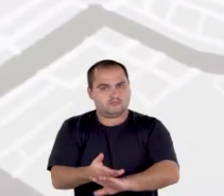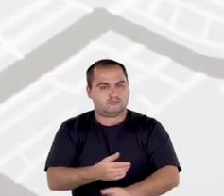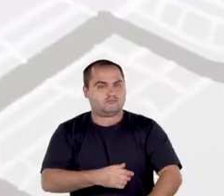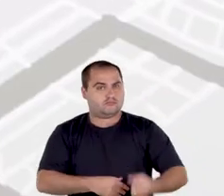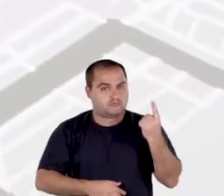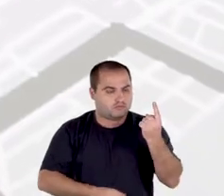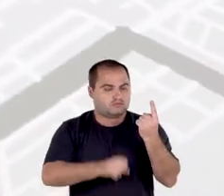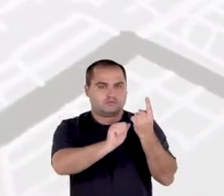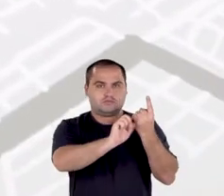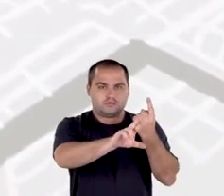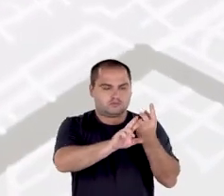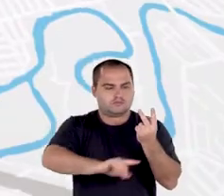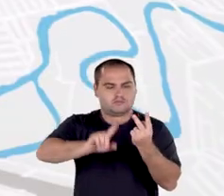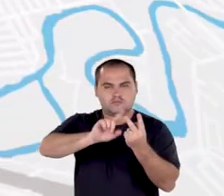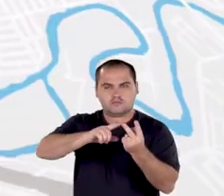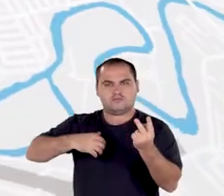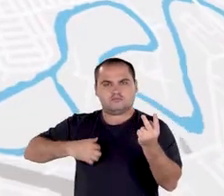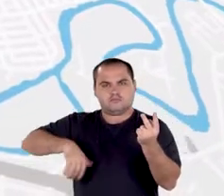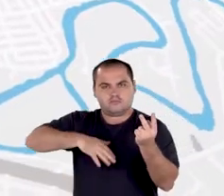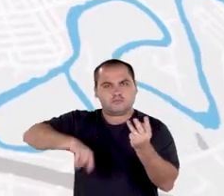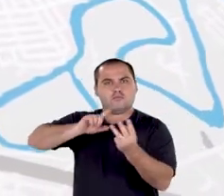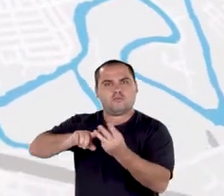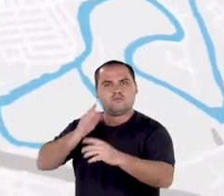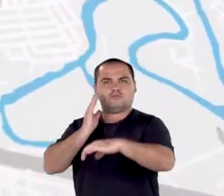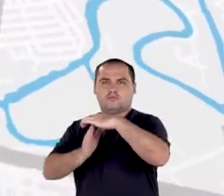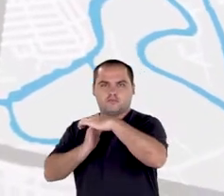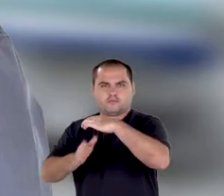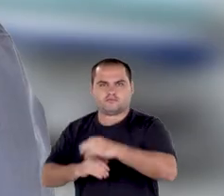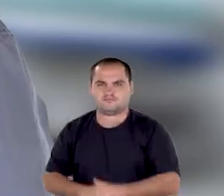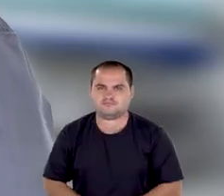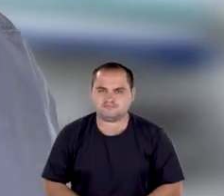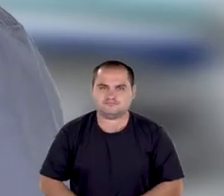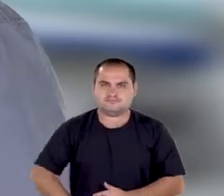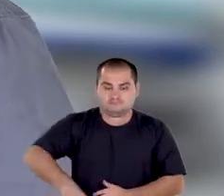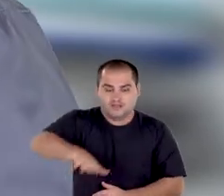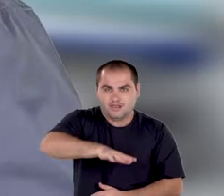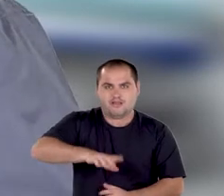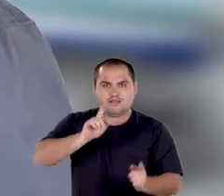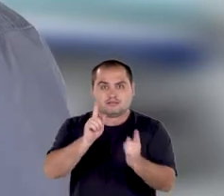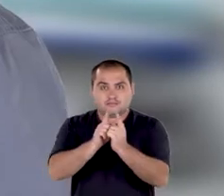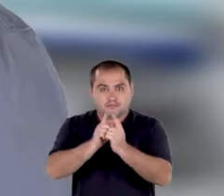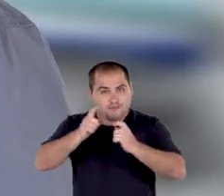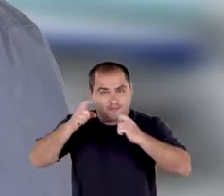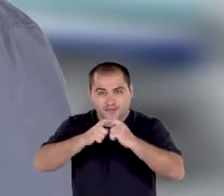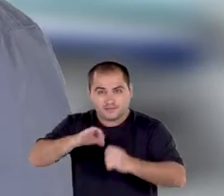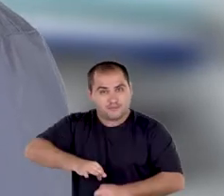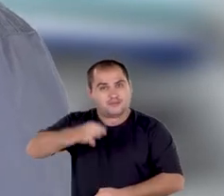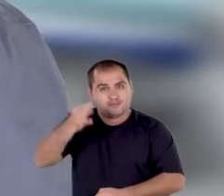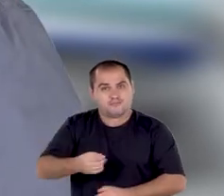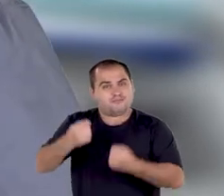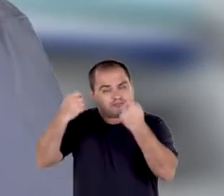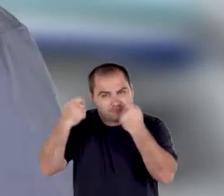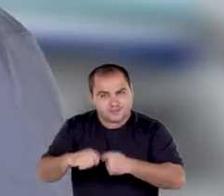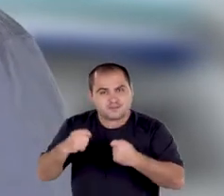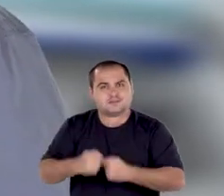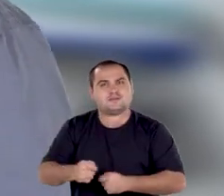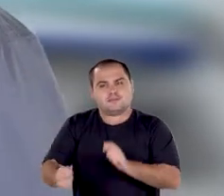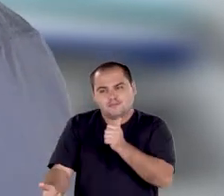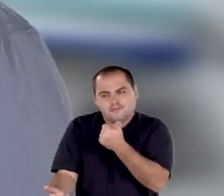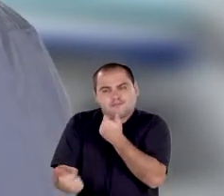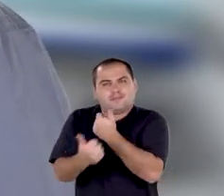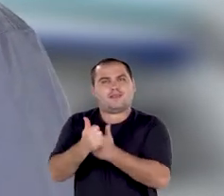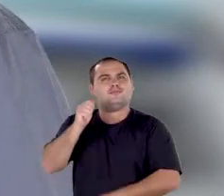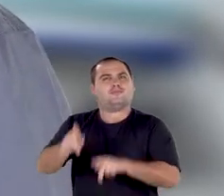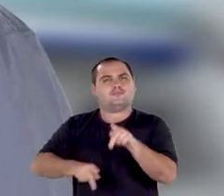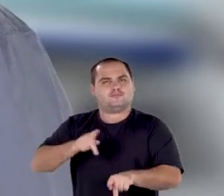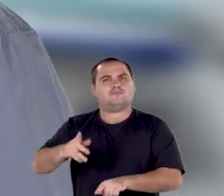Regina, outro na Praia Brava e outro na Itaipava. O atendimento médico de qualidade precisa estar